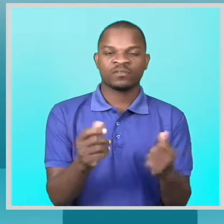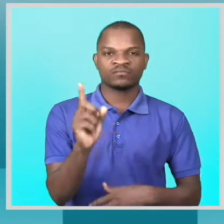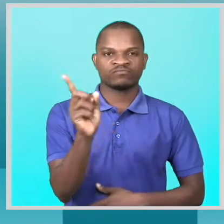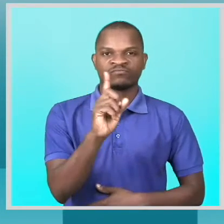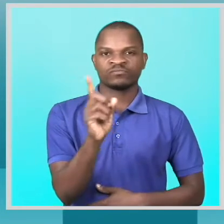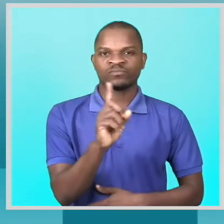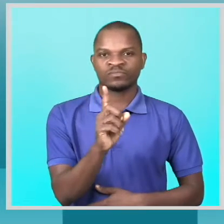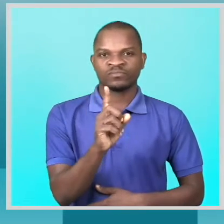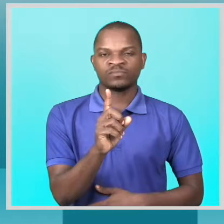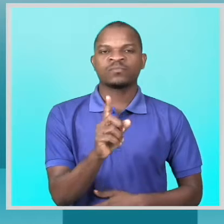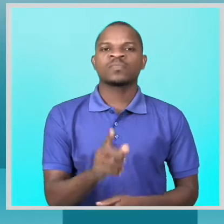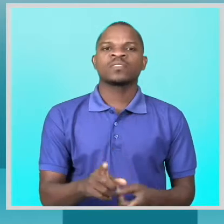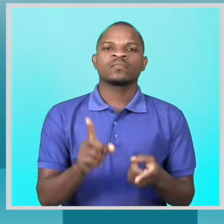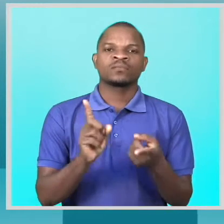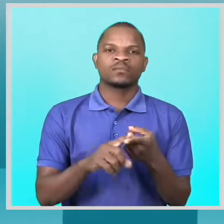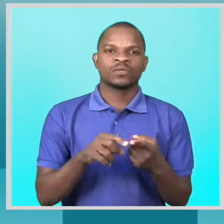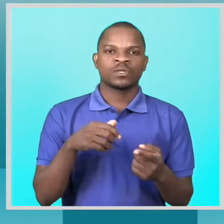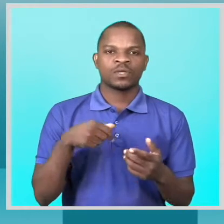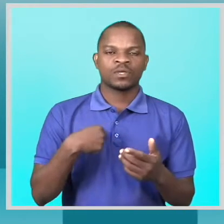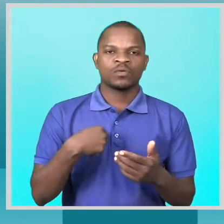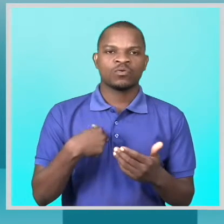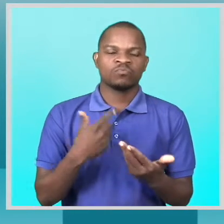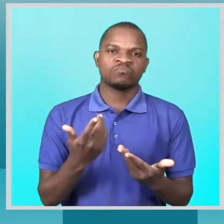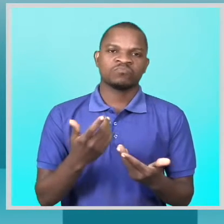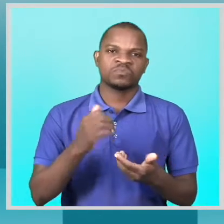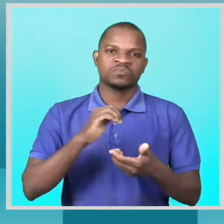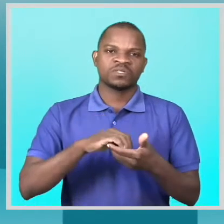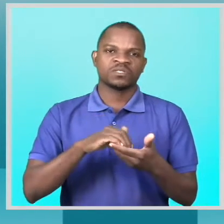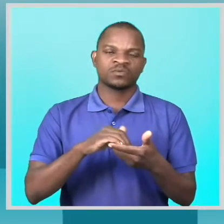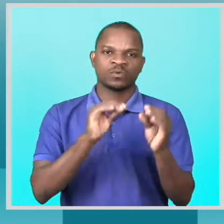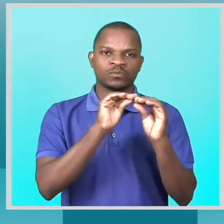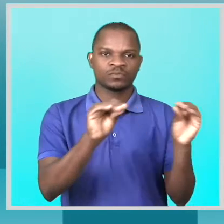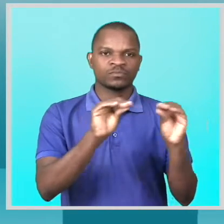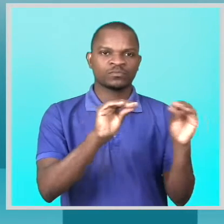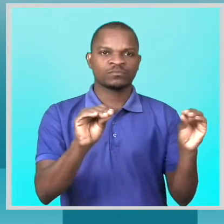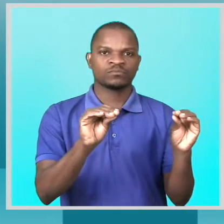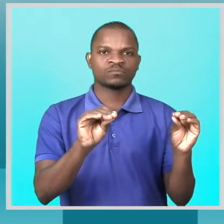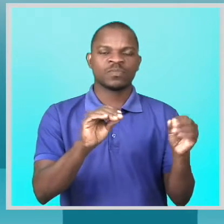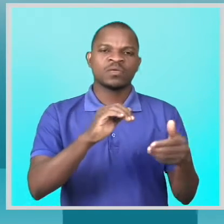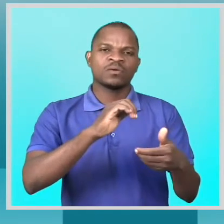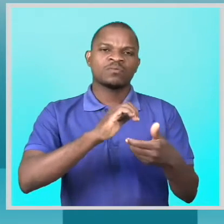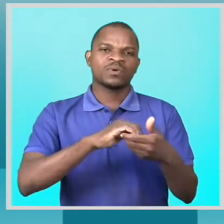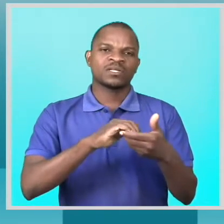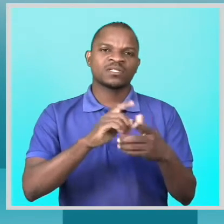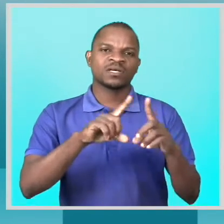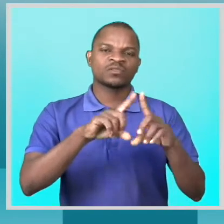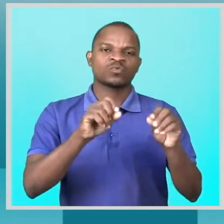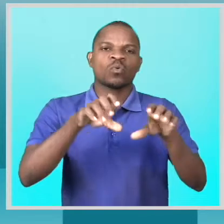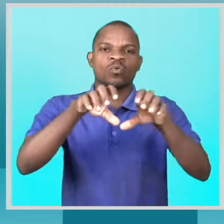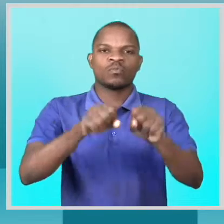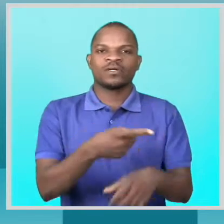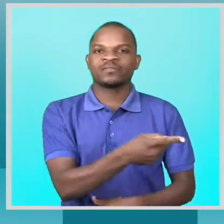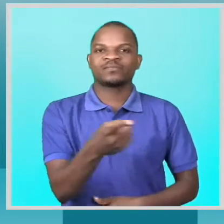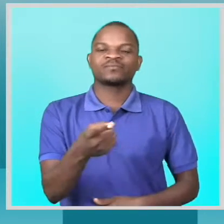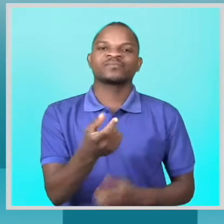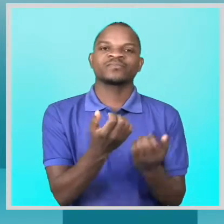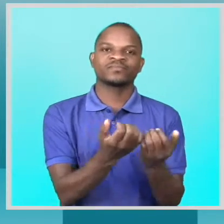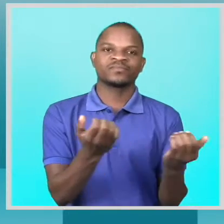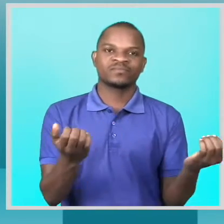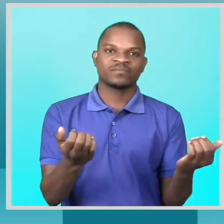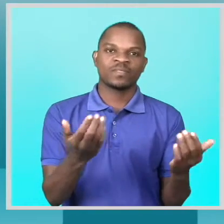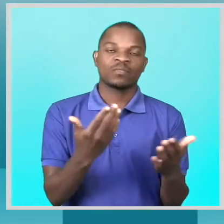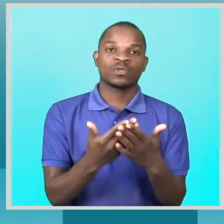Mas, não é fácil. Então, eu estou aqui como a dar aulas. Isto é como se